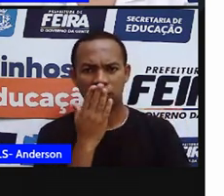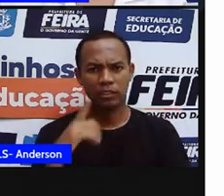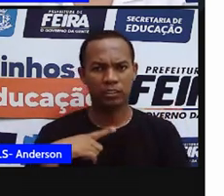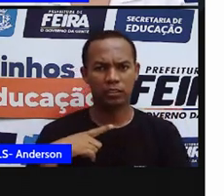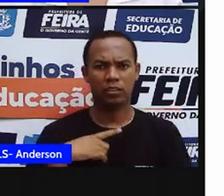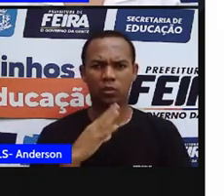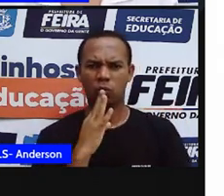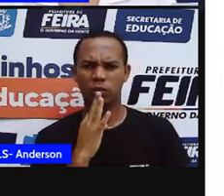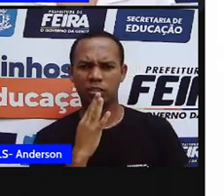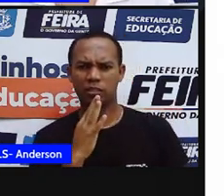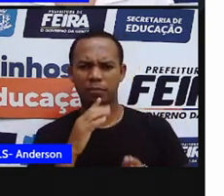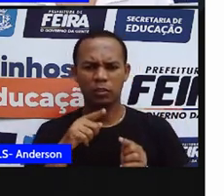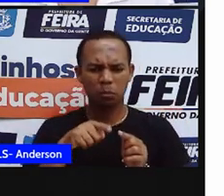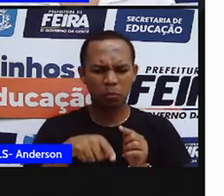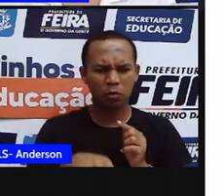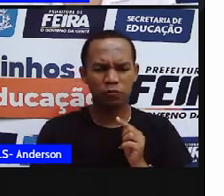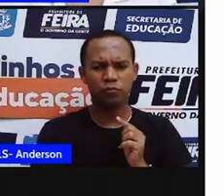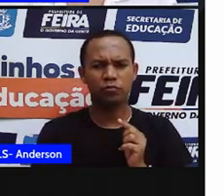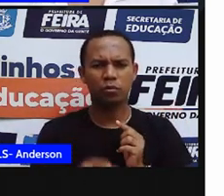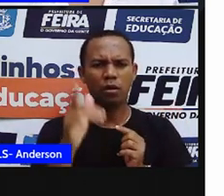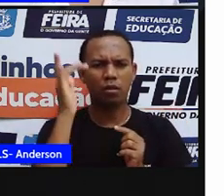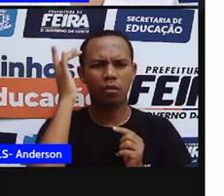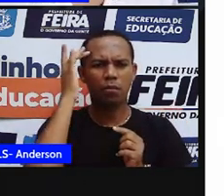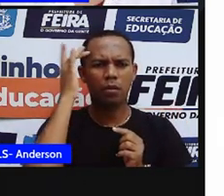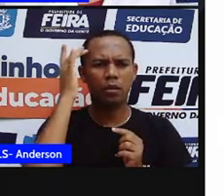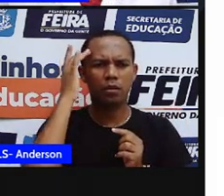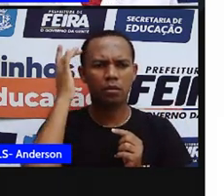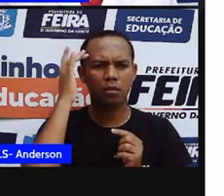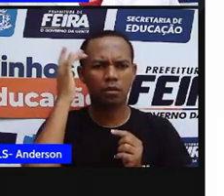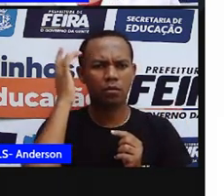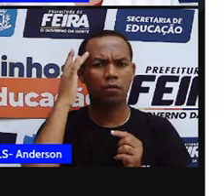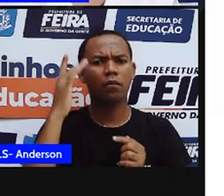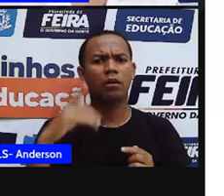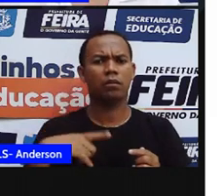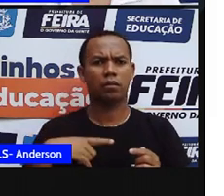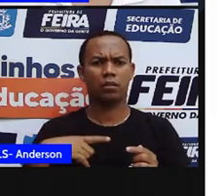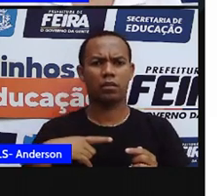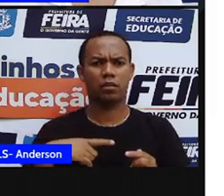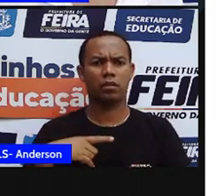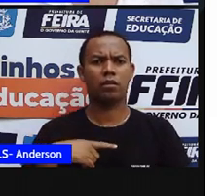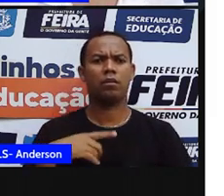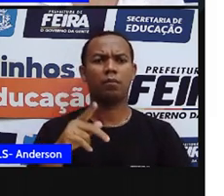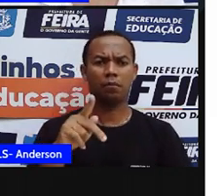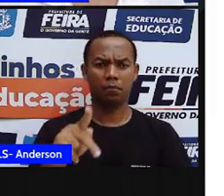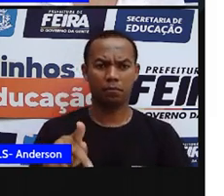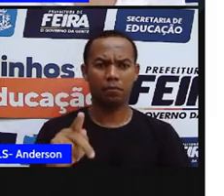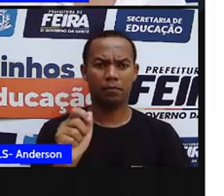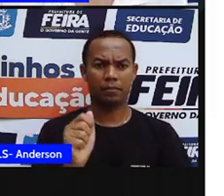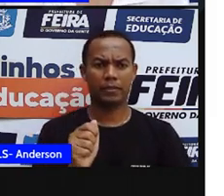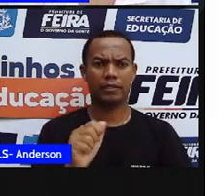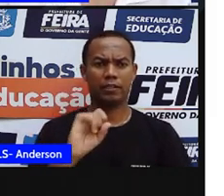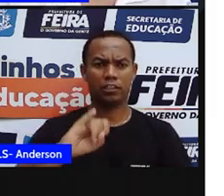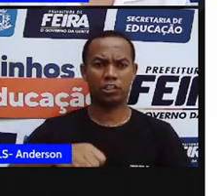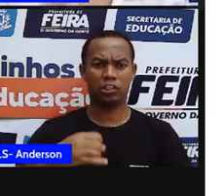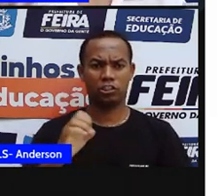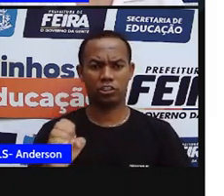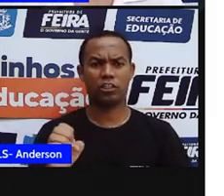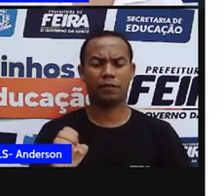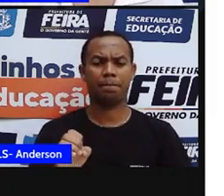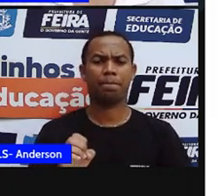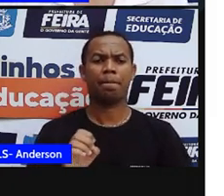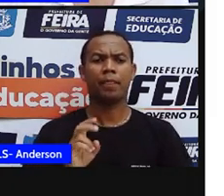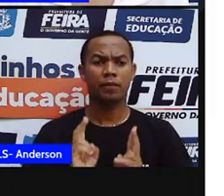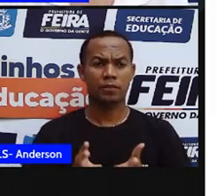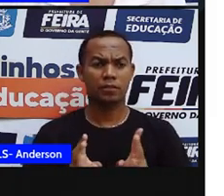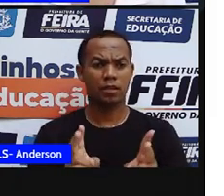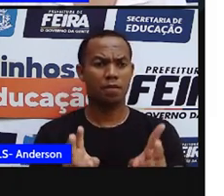tribo. Ele é o indígena mais experiente. Então, o pajé, ele, na maioria das